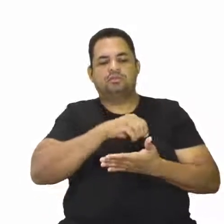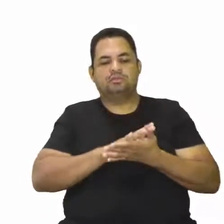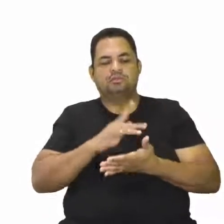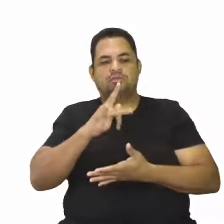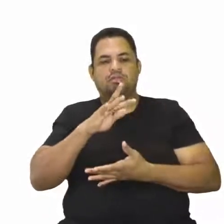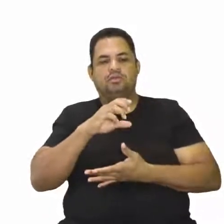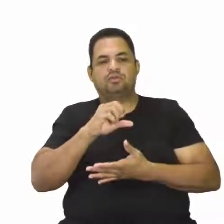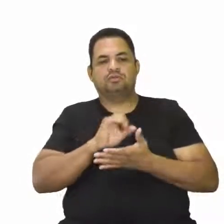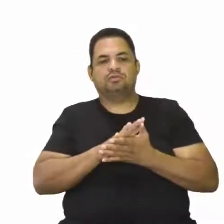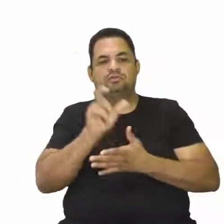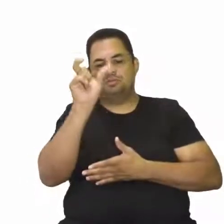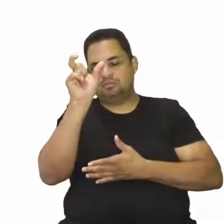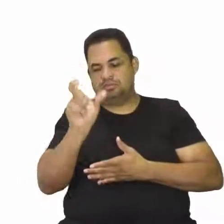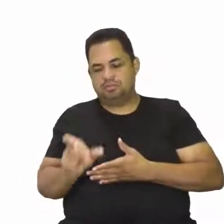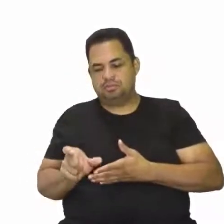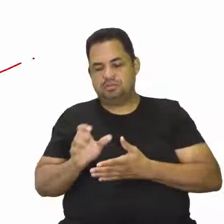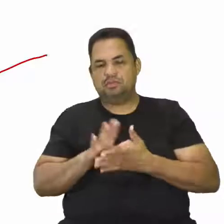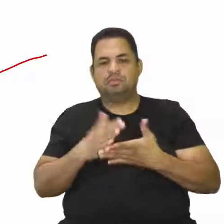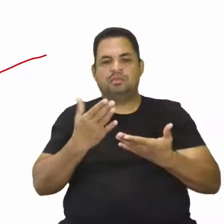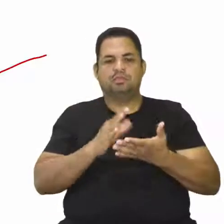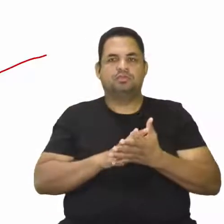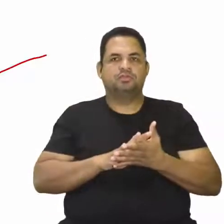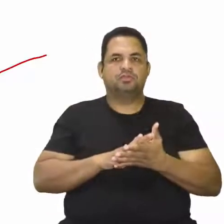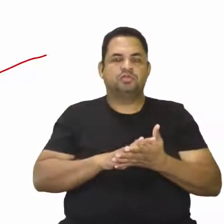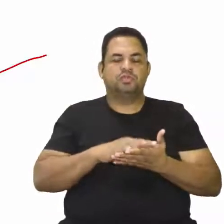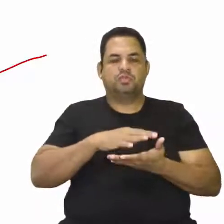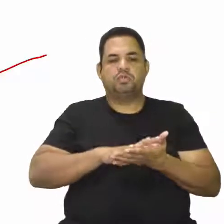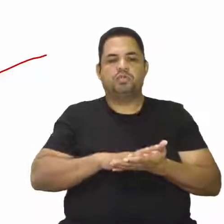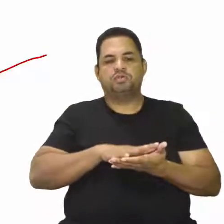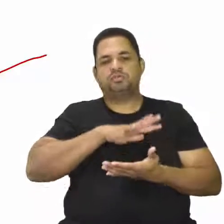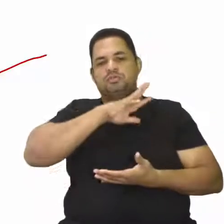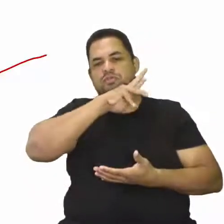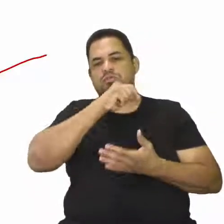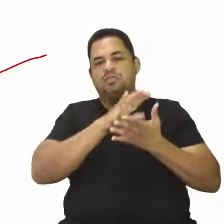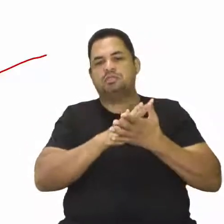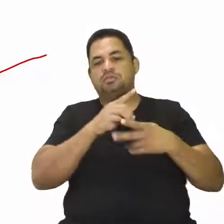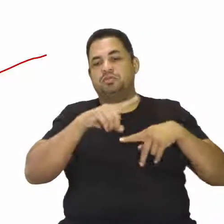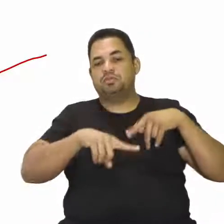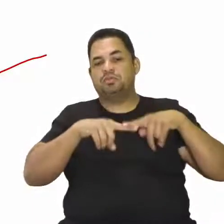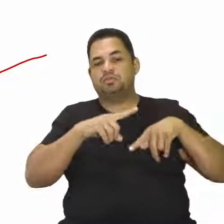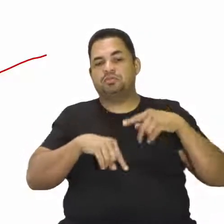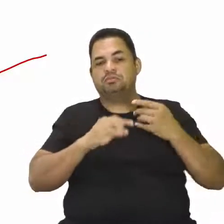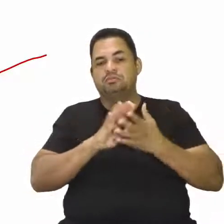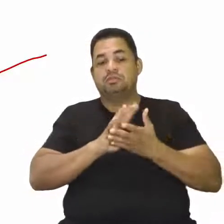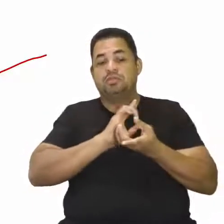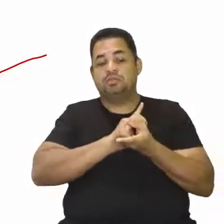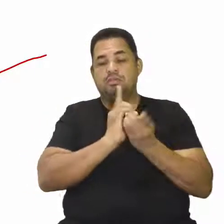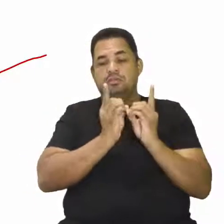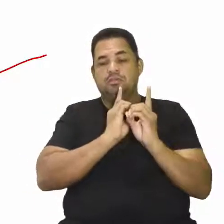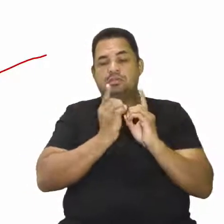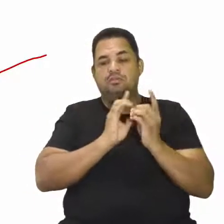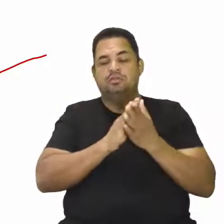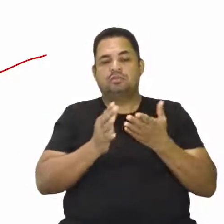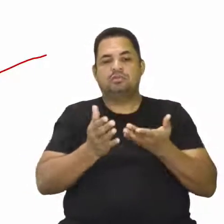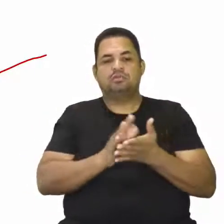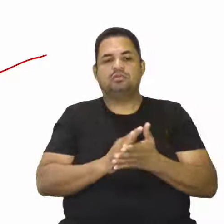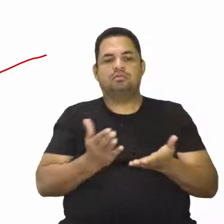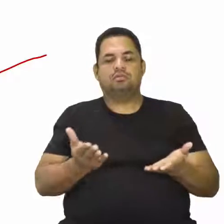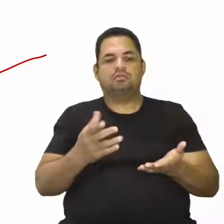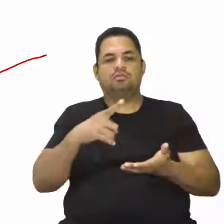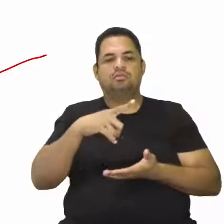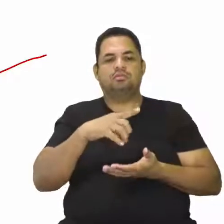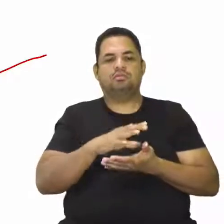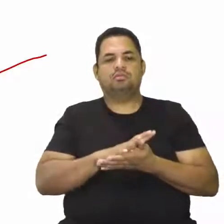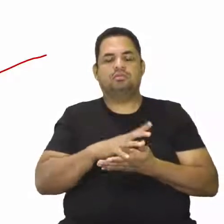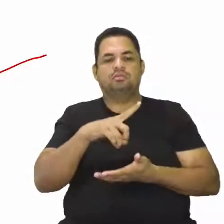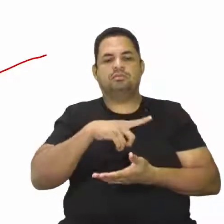personagens podem ser pessoas, animais ou coisas e é dinâmico e predomina